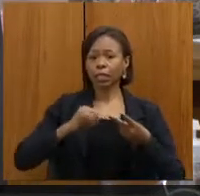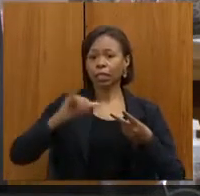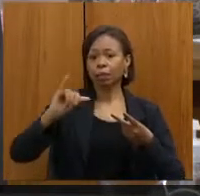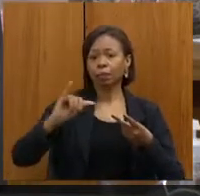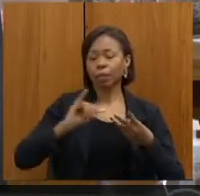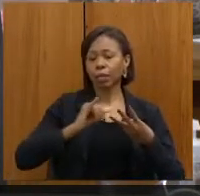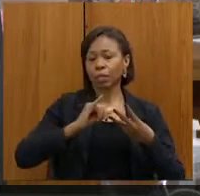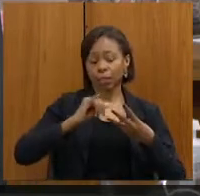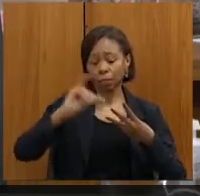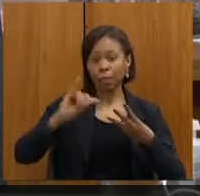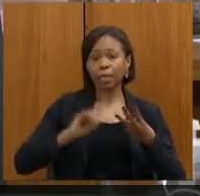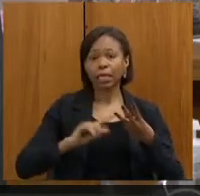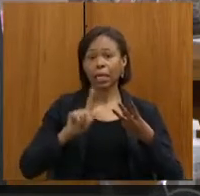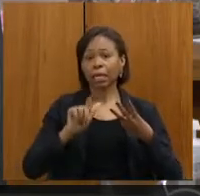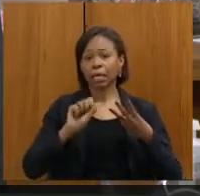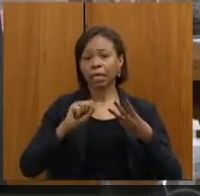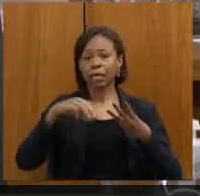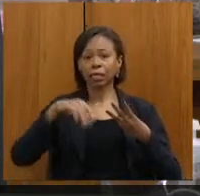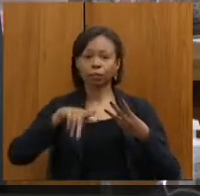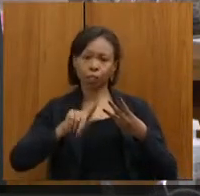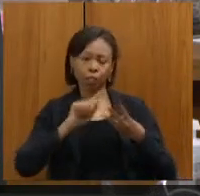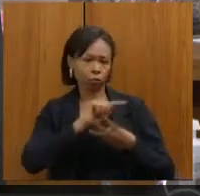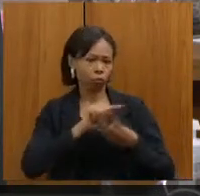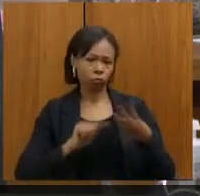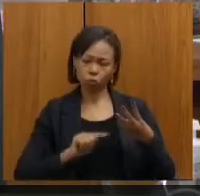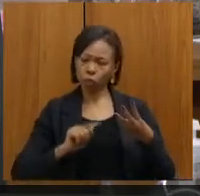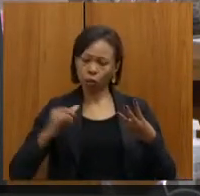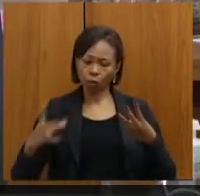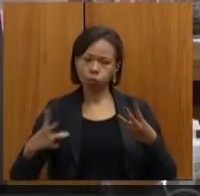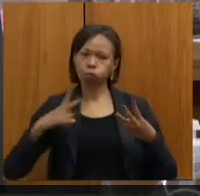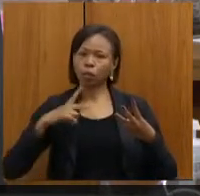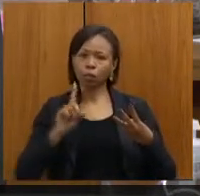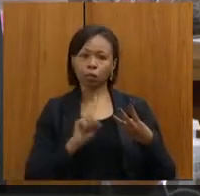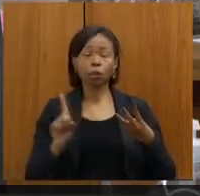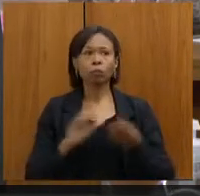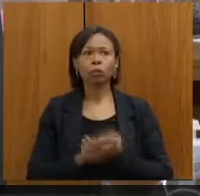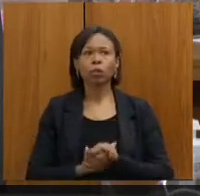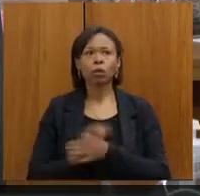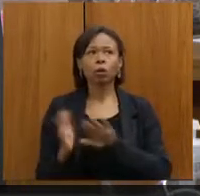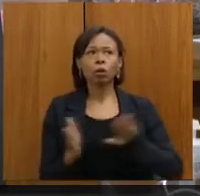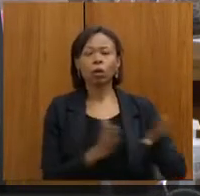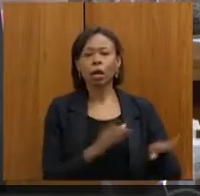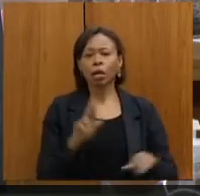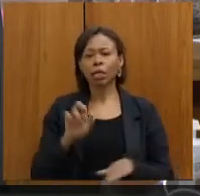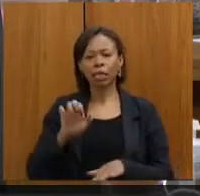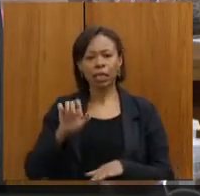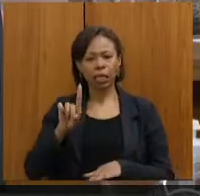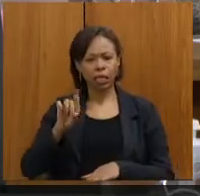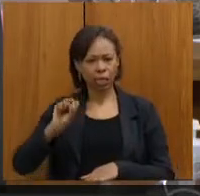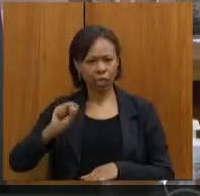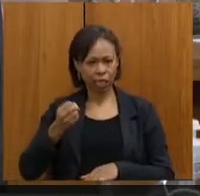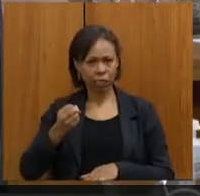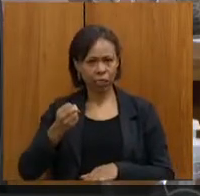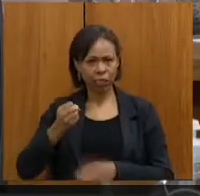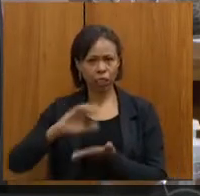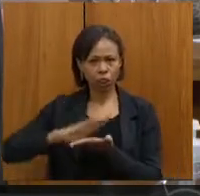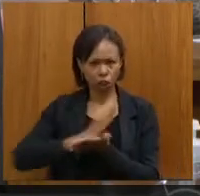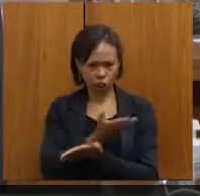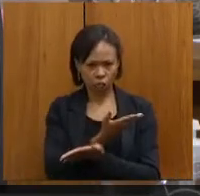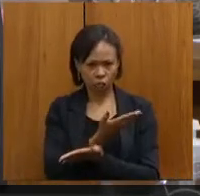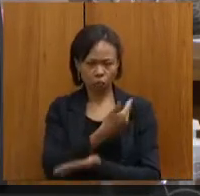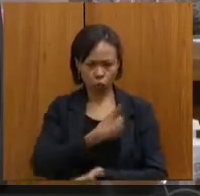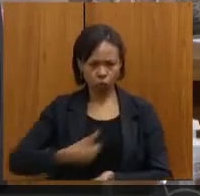o Hatch é só perguntou o impacto a retirada dos restos dos retos no